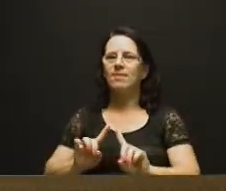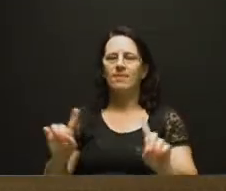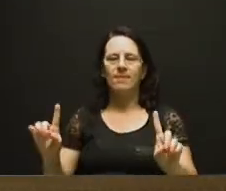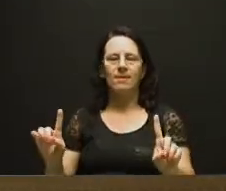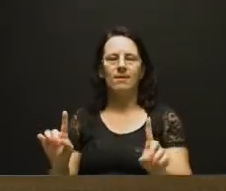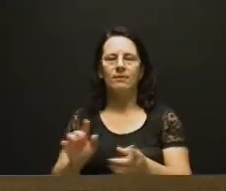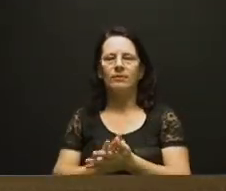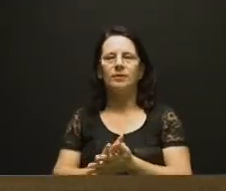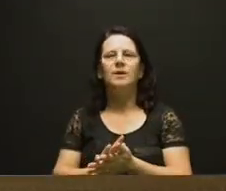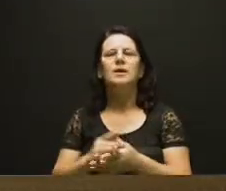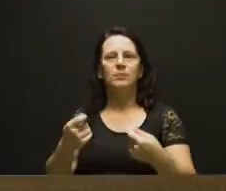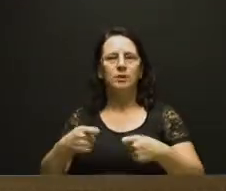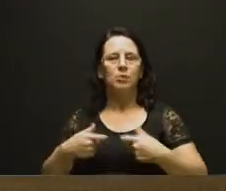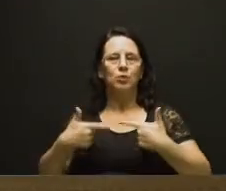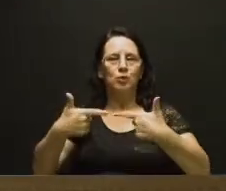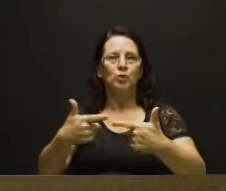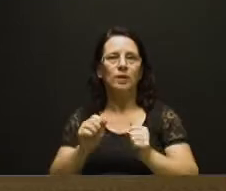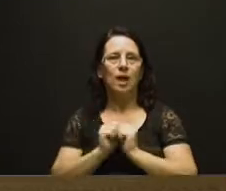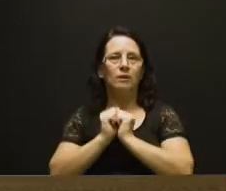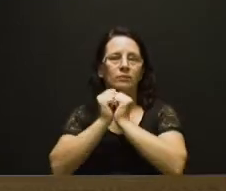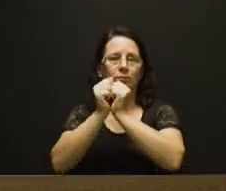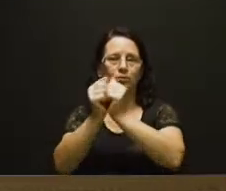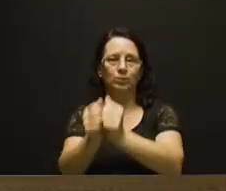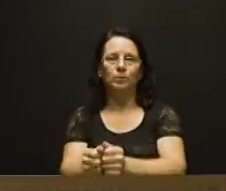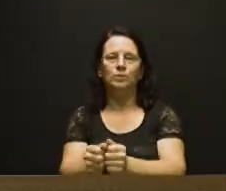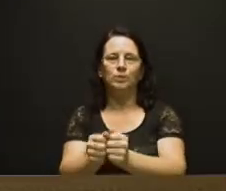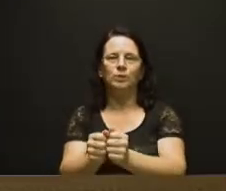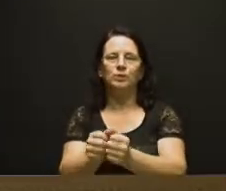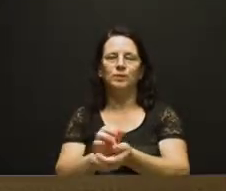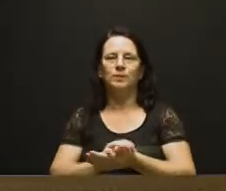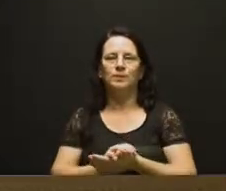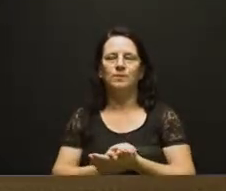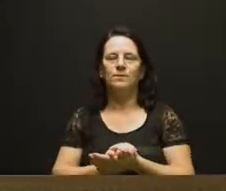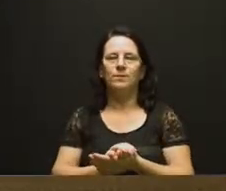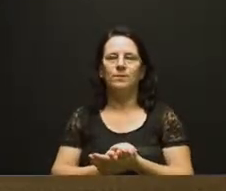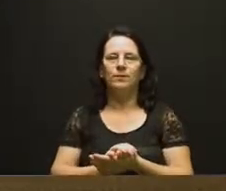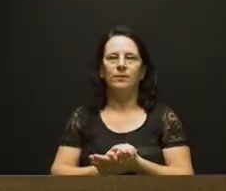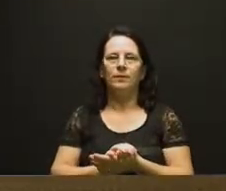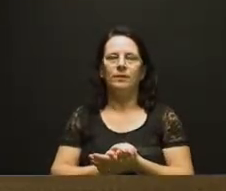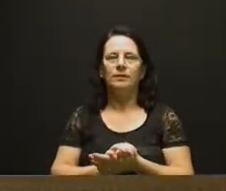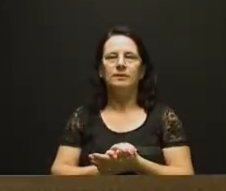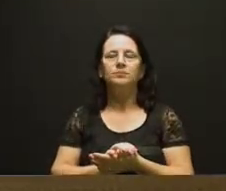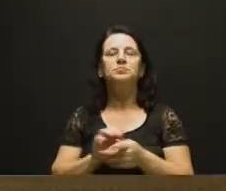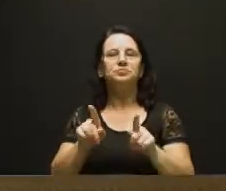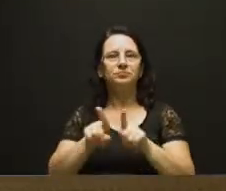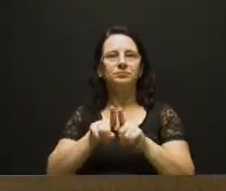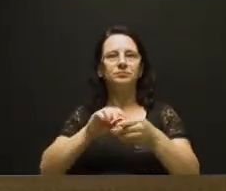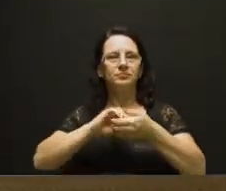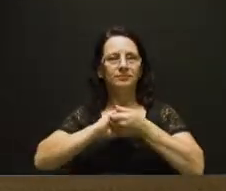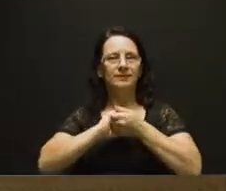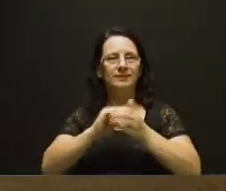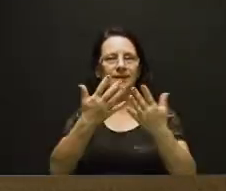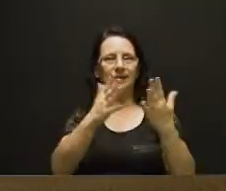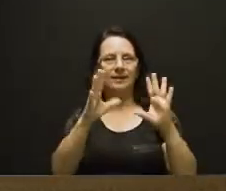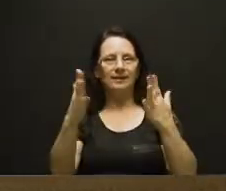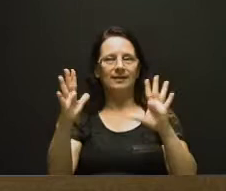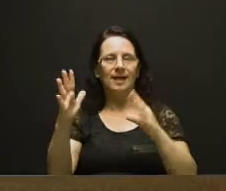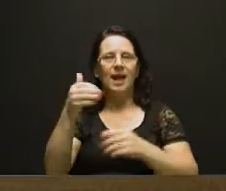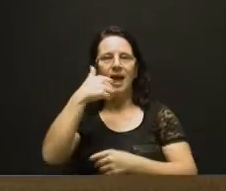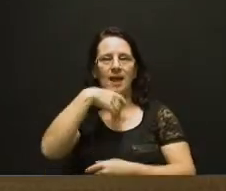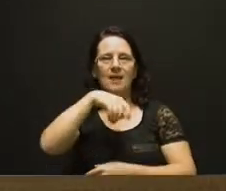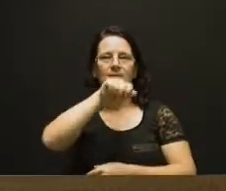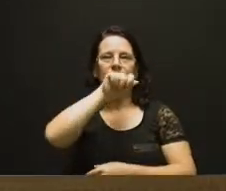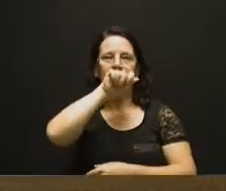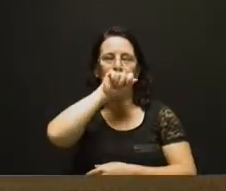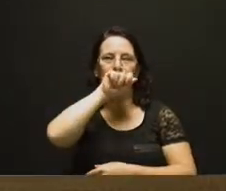nessa luta não vai acrescentar em nada em absoluto pra ninguém queria parabenizar que as mães que defende a